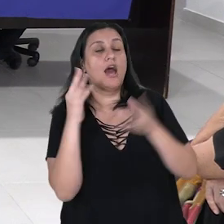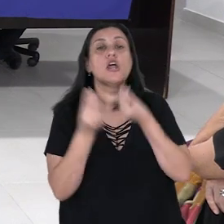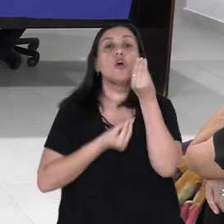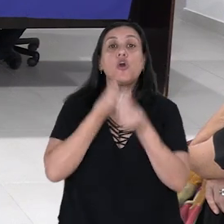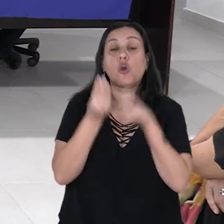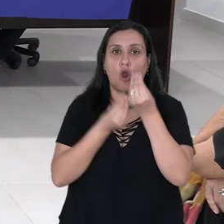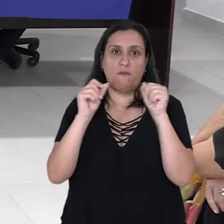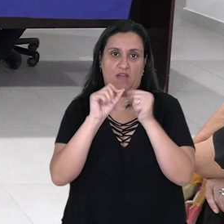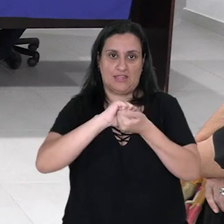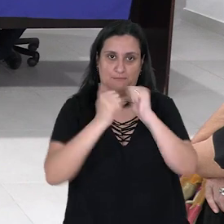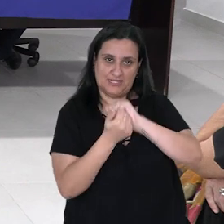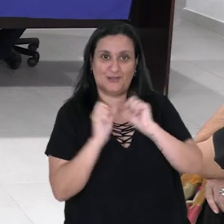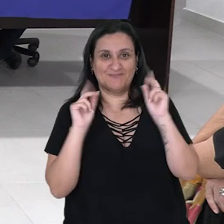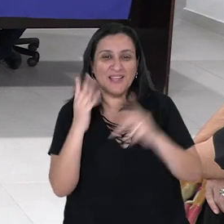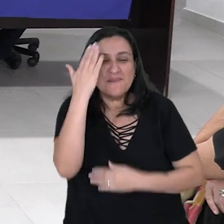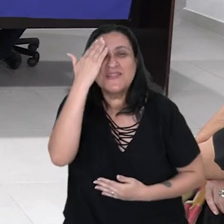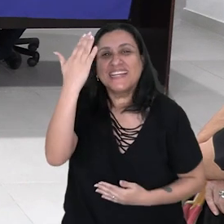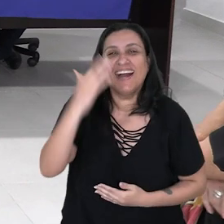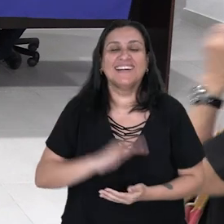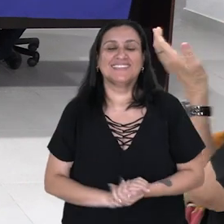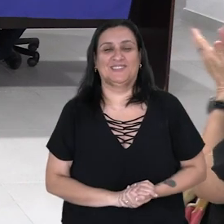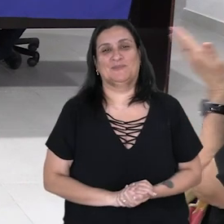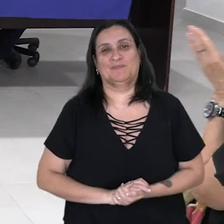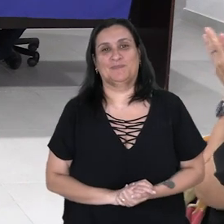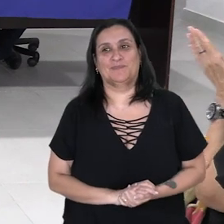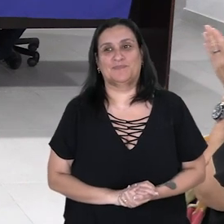que dê para entender. Tá bom? Obrigada, gente.